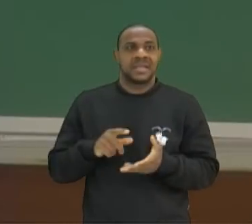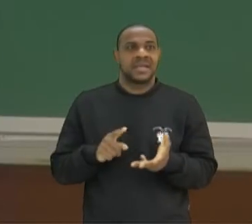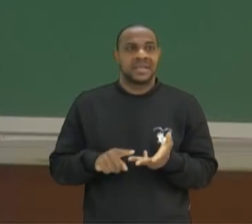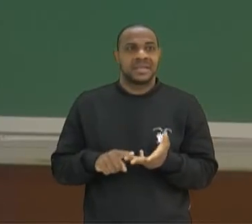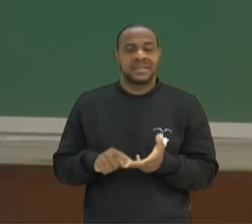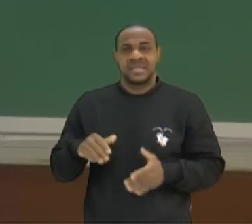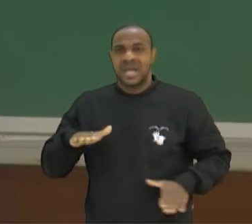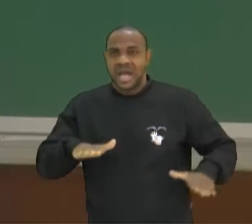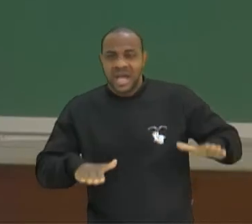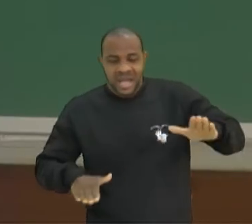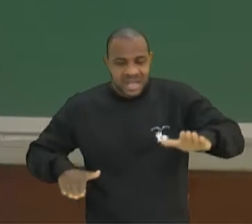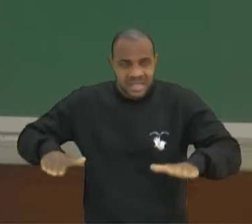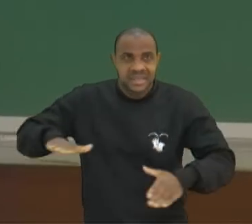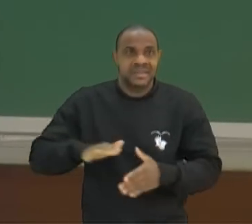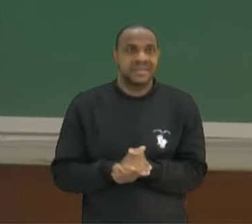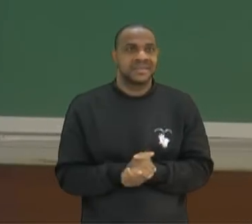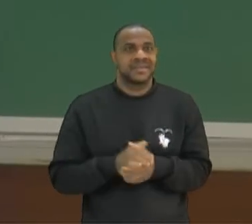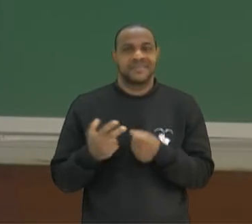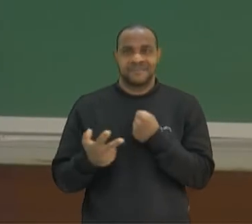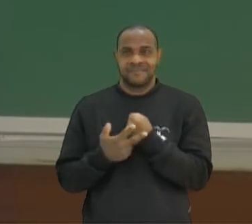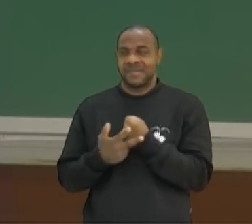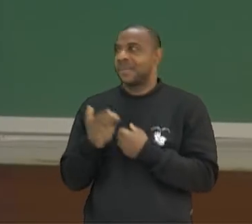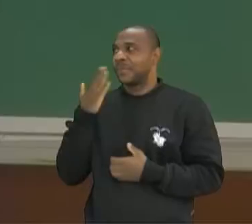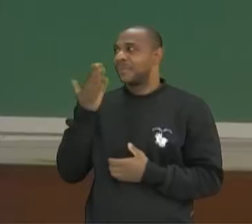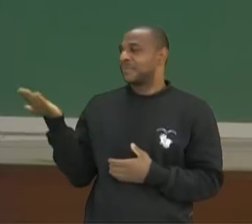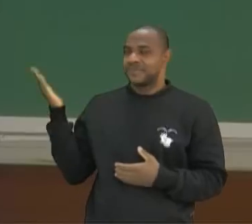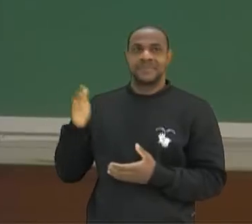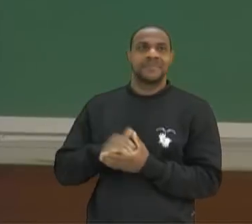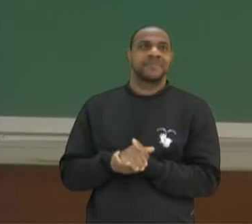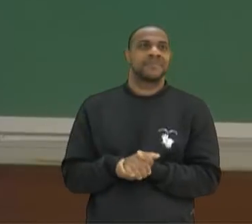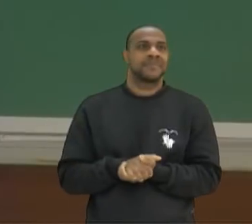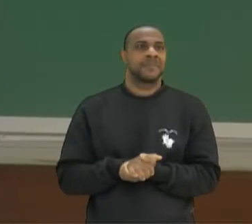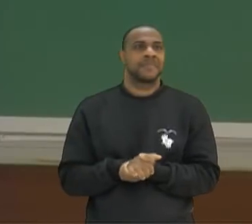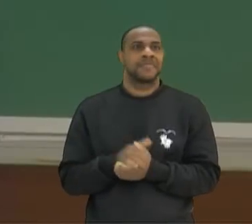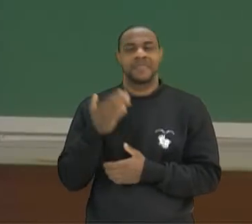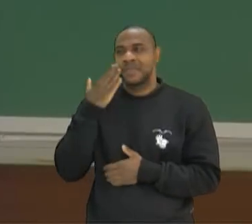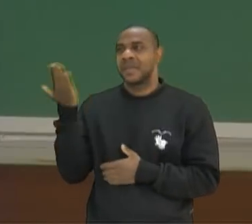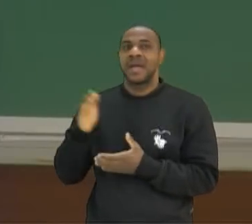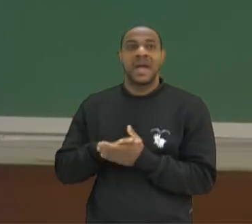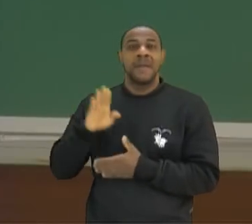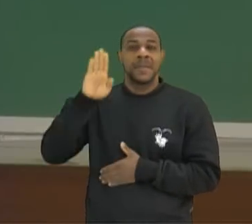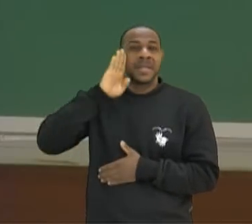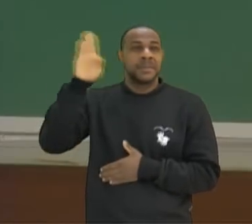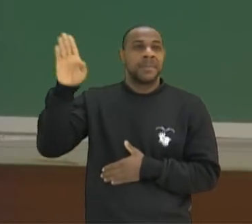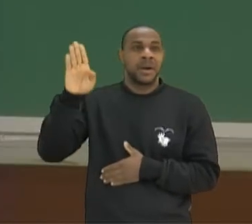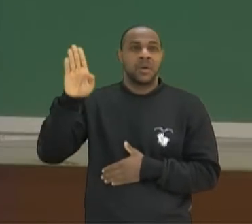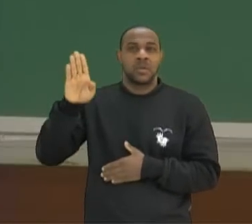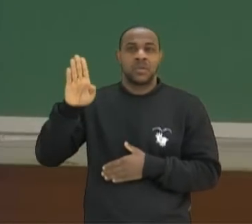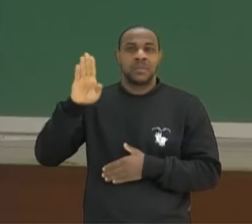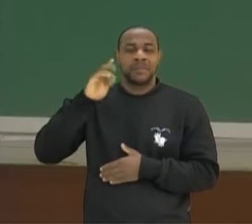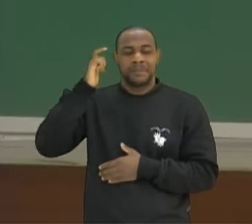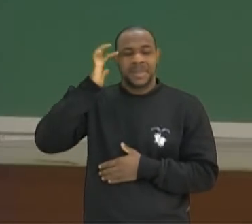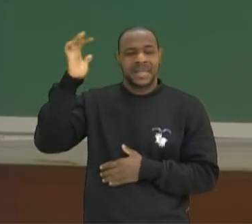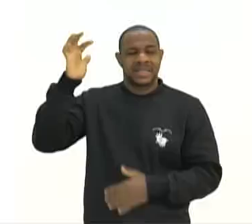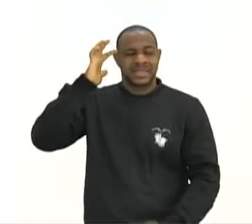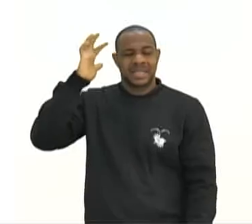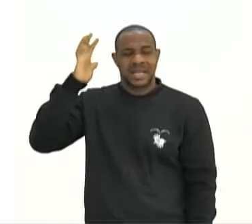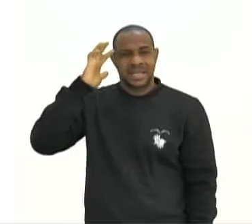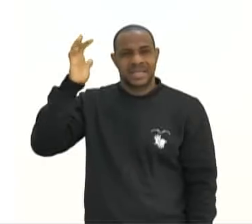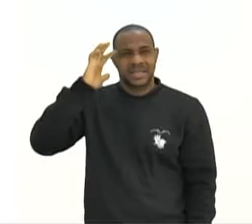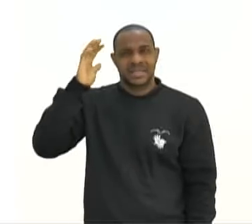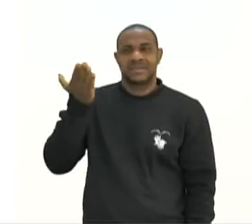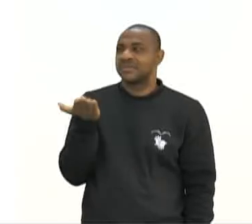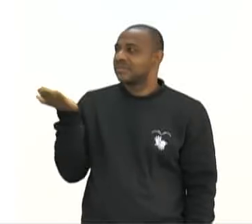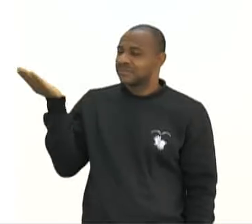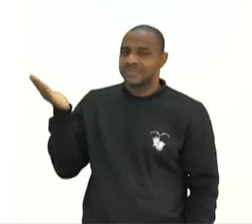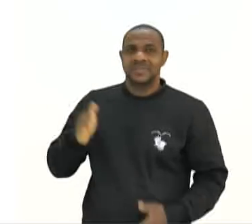andar. E crawl, rastejar. Very good. So, A principal mensagem desse pensamento de Martin Luther